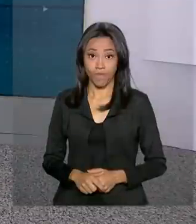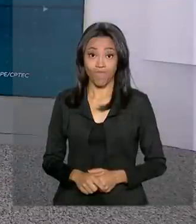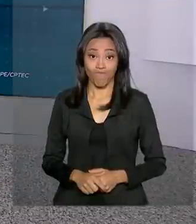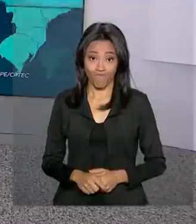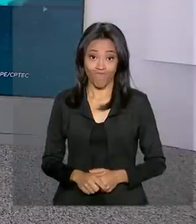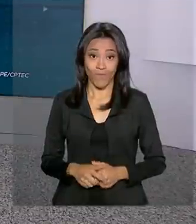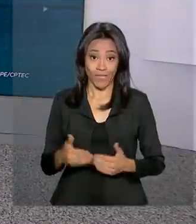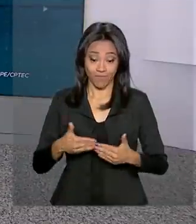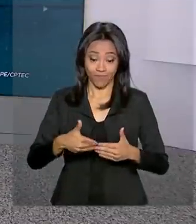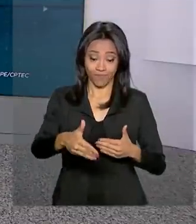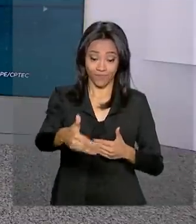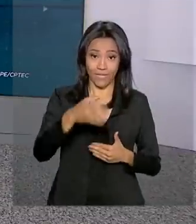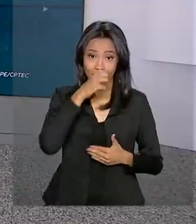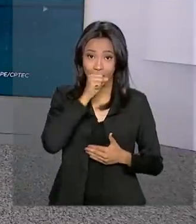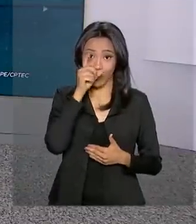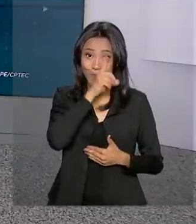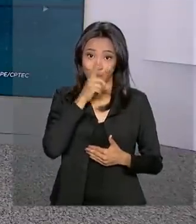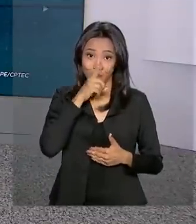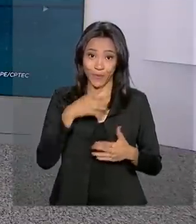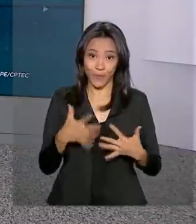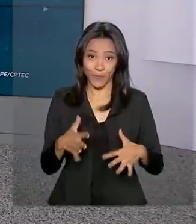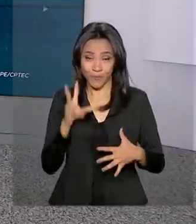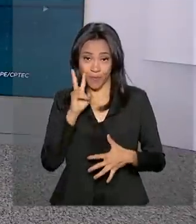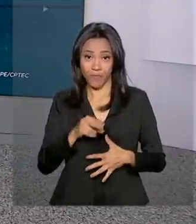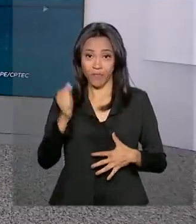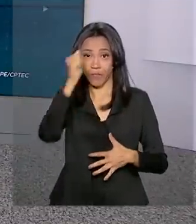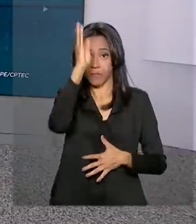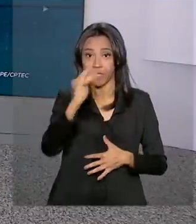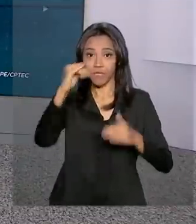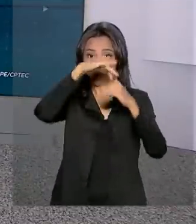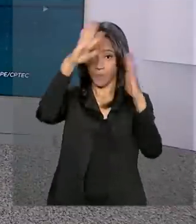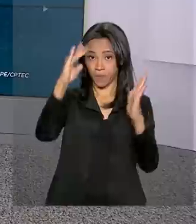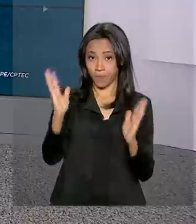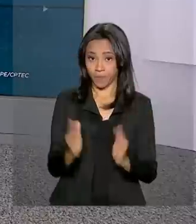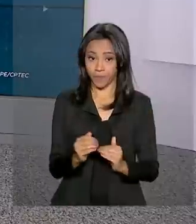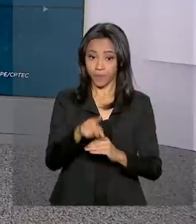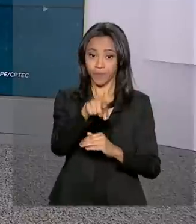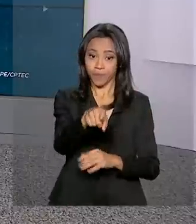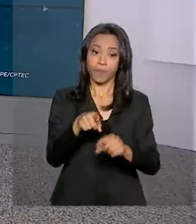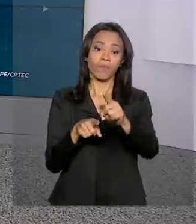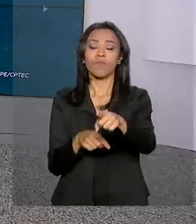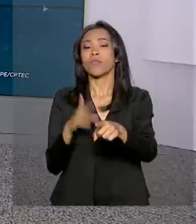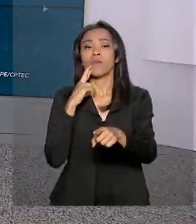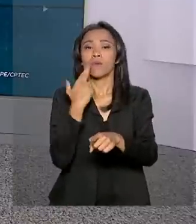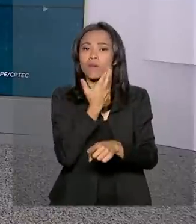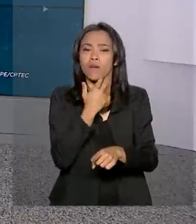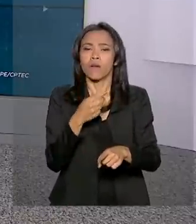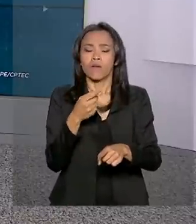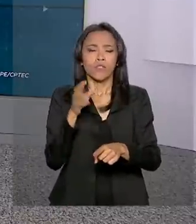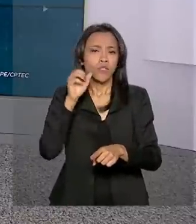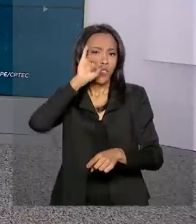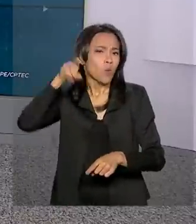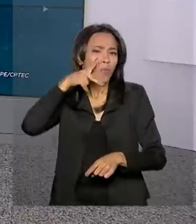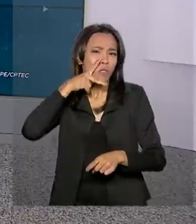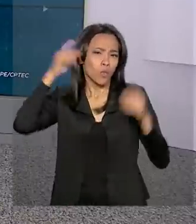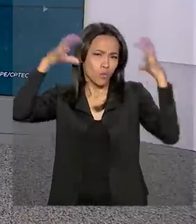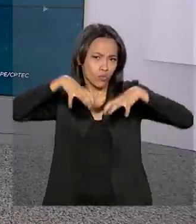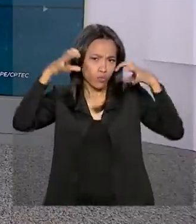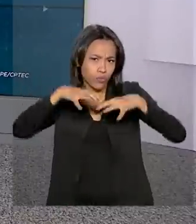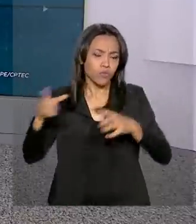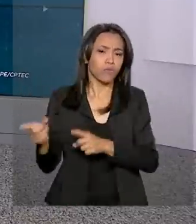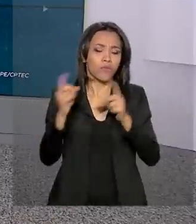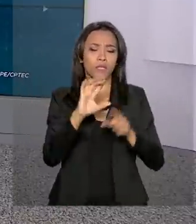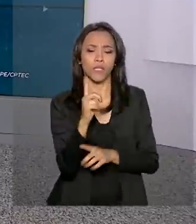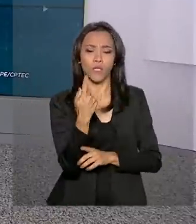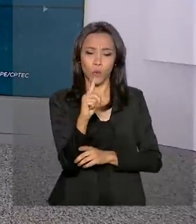Fim de semana está chegando, né, gente? Vamos então ao nosso mapa, olha só. Em Boa Vista e João Pessoa, nós temos pancadas de chuva. Em Goiânia, o